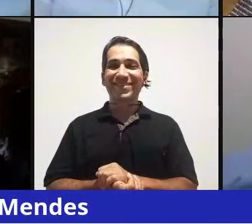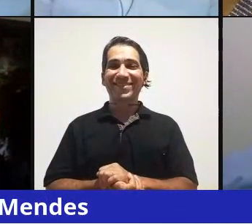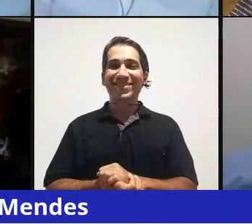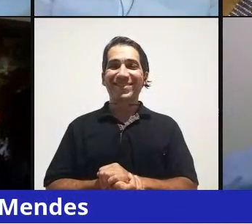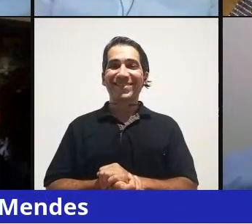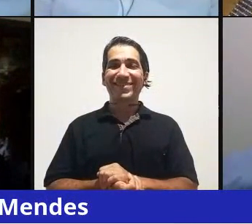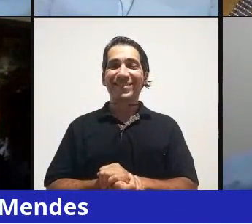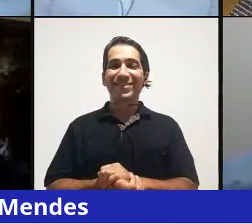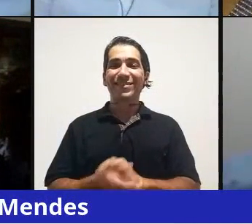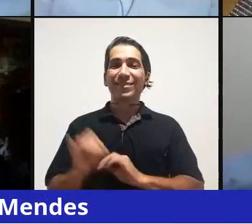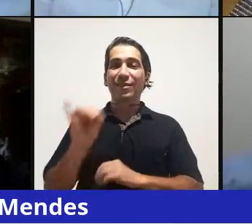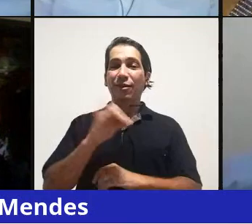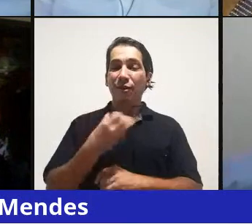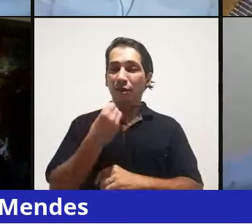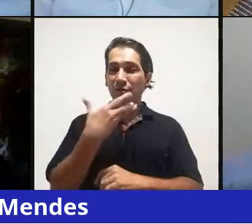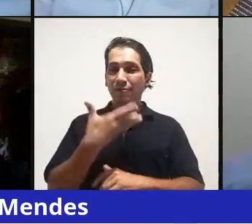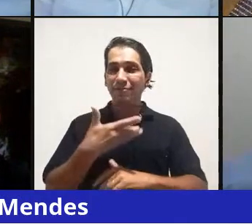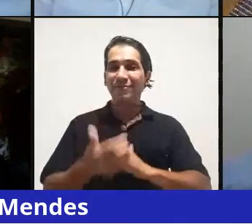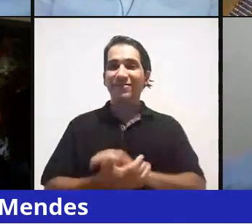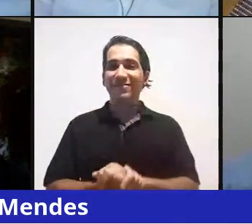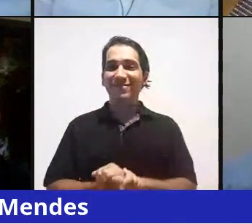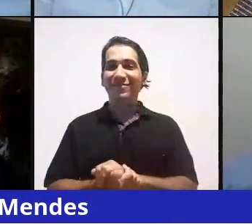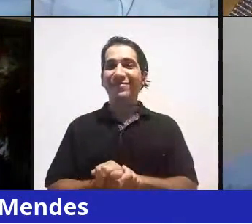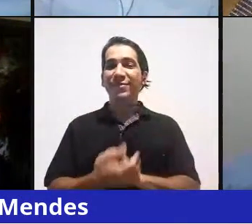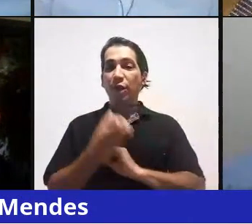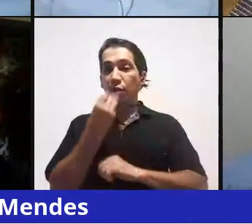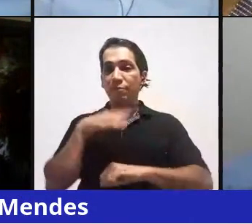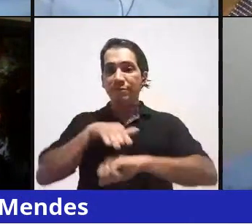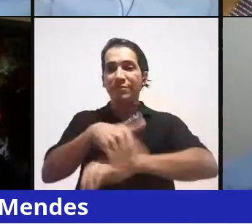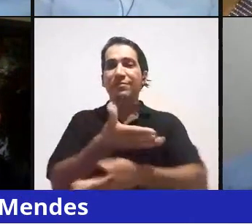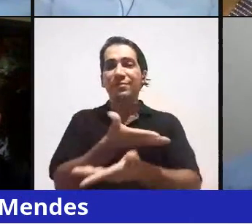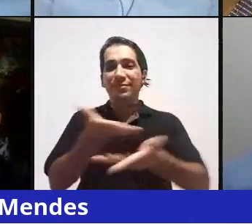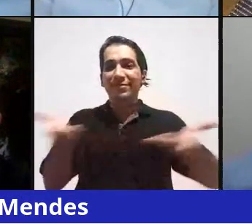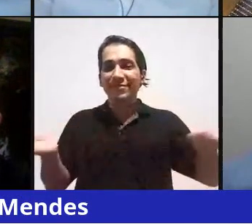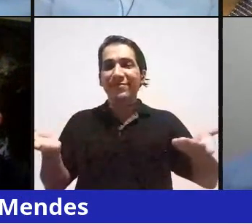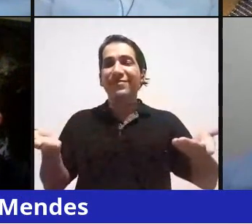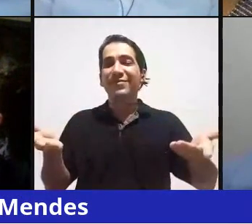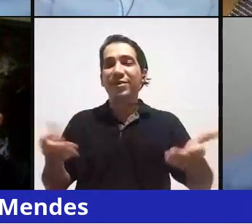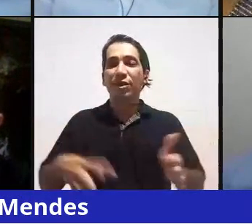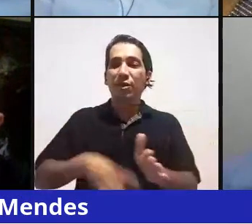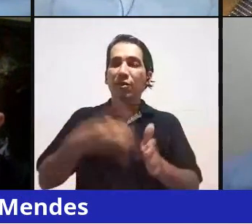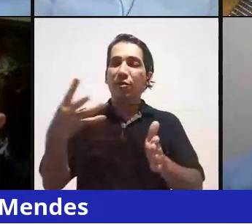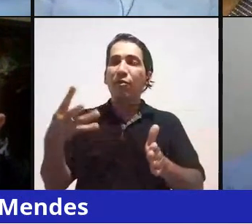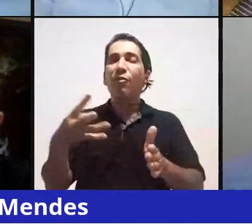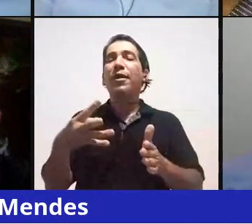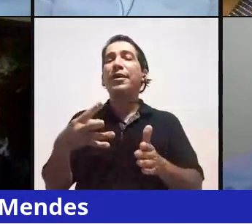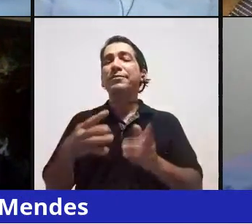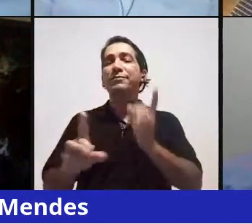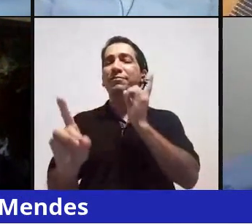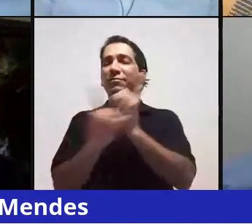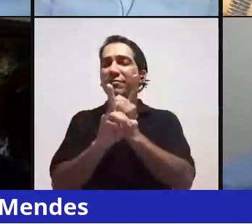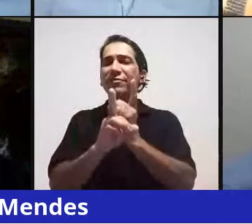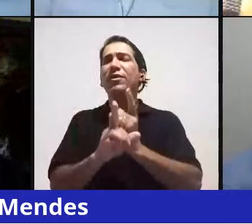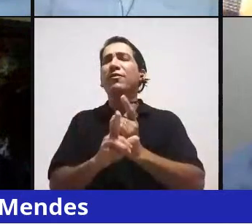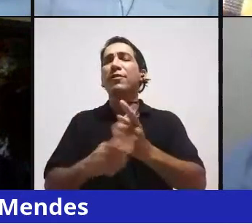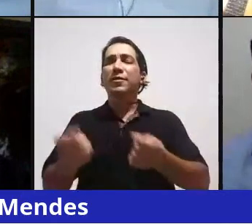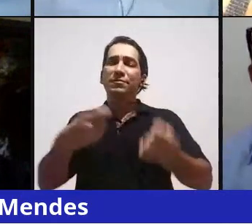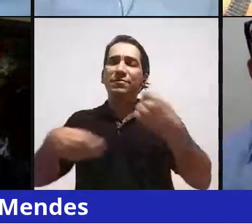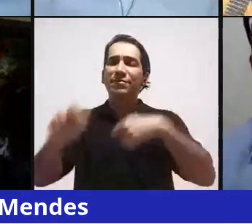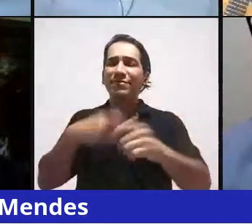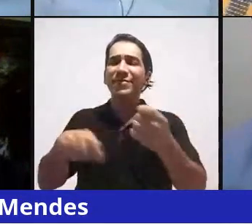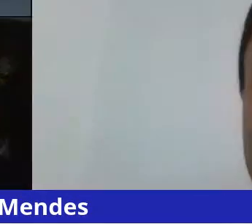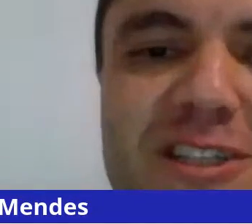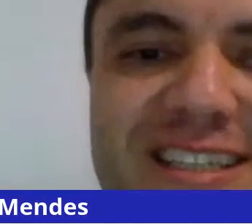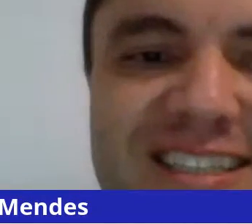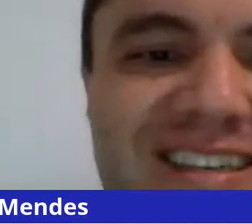Olá pessoal, tudo bem? Boa noite aos participantes do 4º Encontro Internacional de Gestão, Desenvolvimento e Inovação,